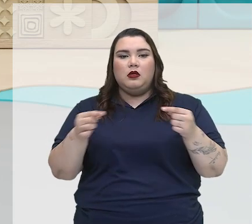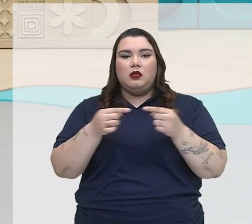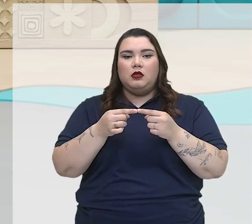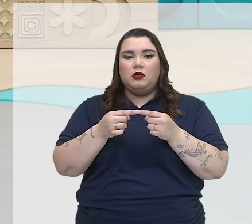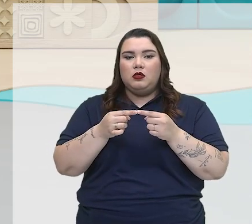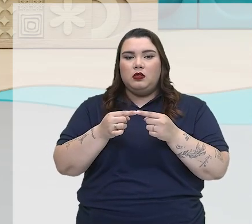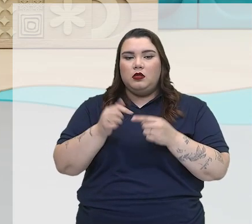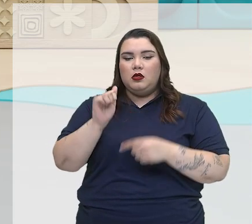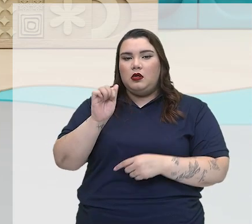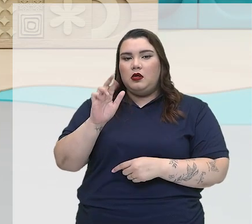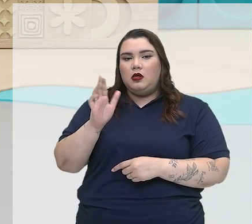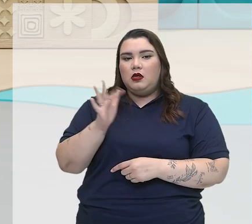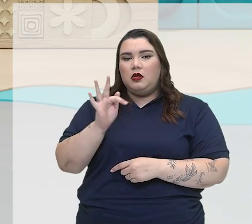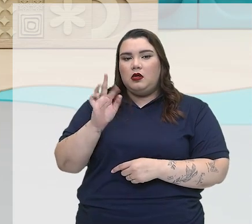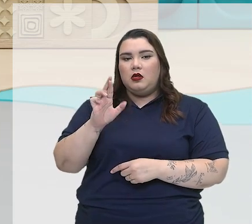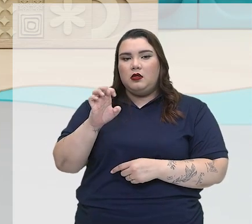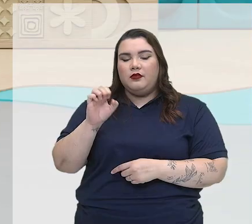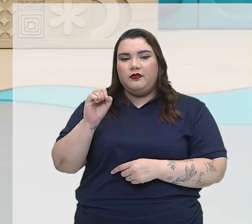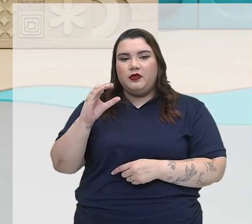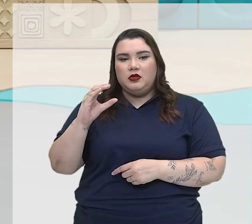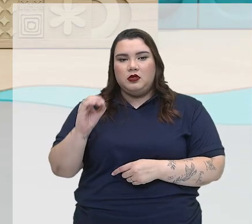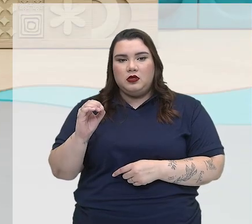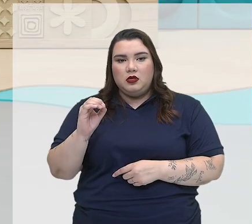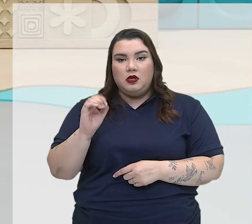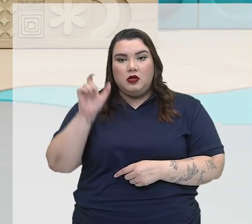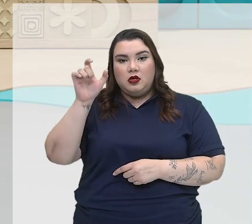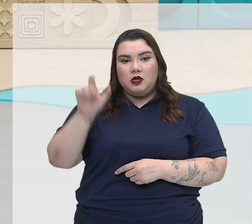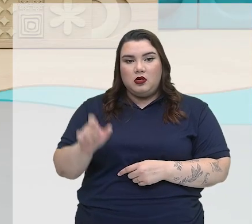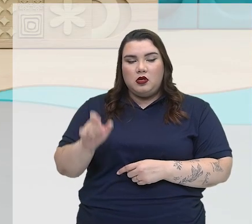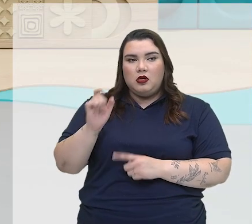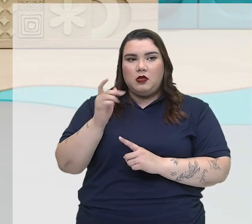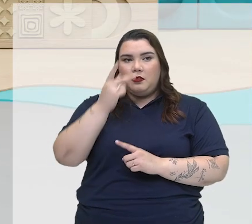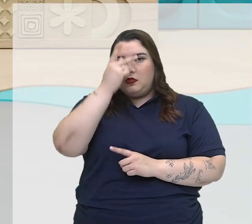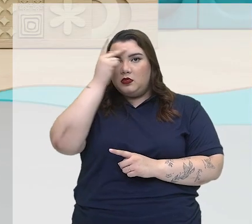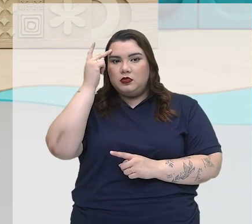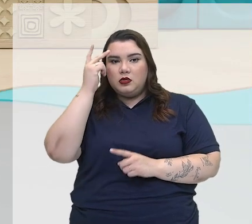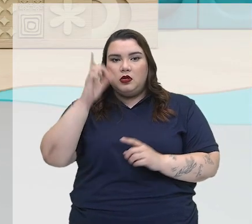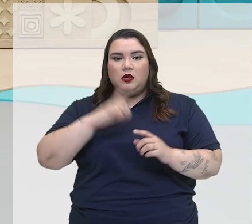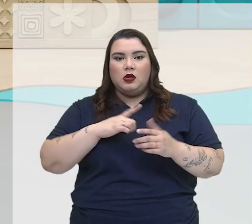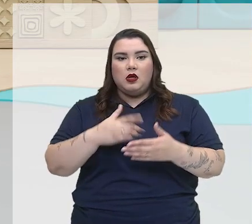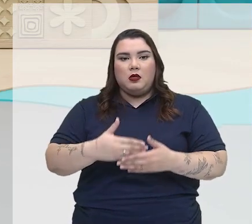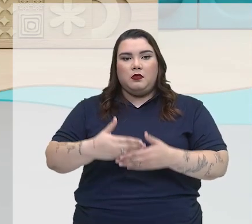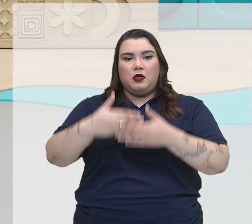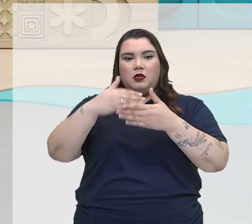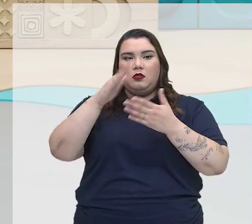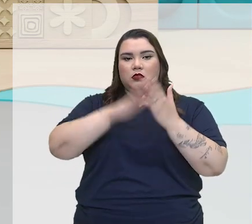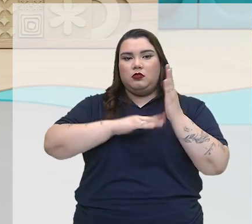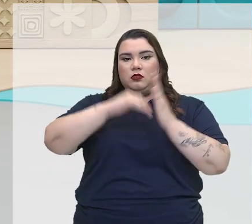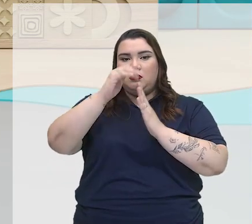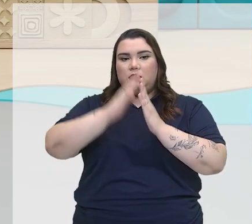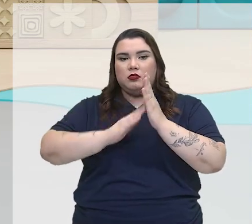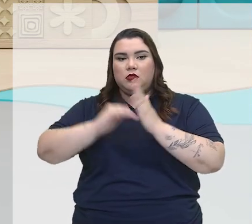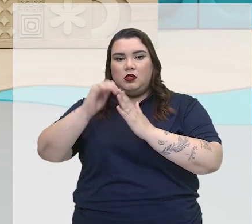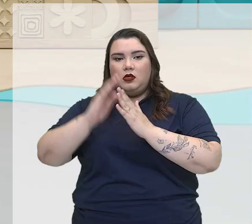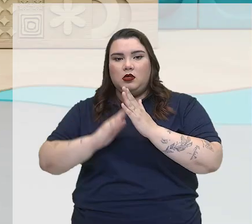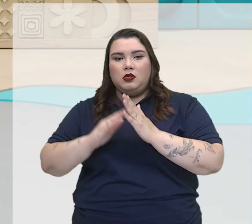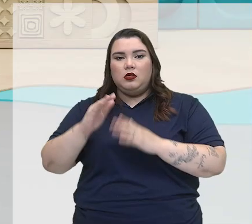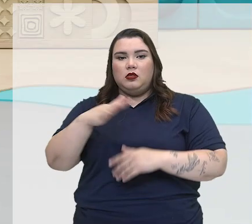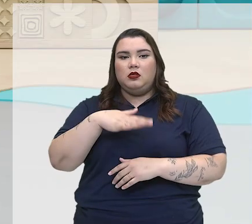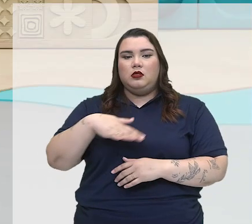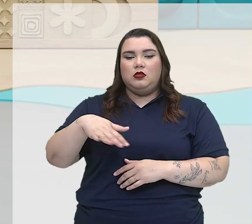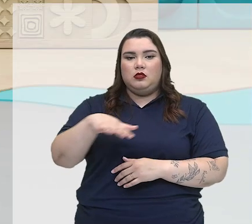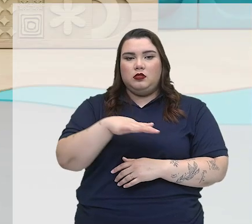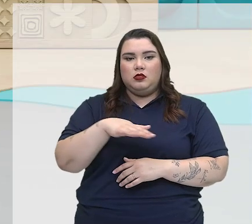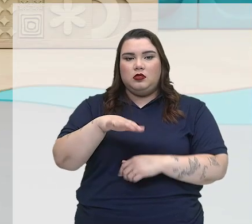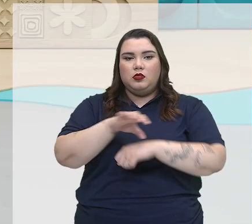a técnica do afresco? É quando o artista pinta uma parede em cima de